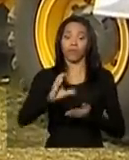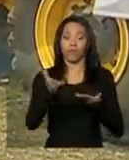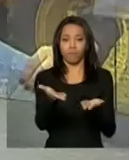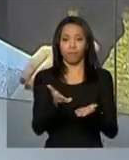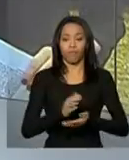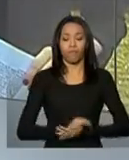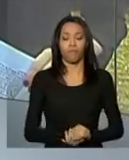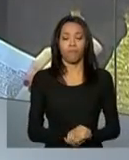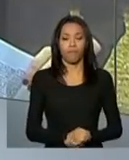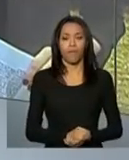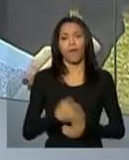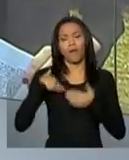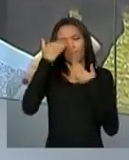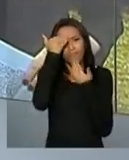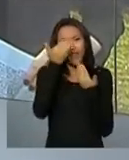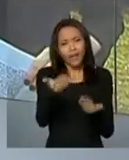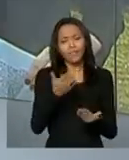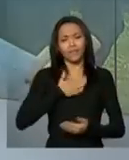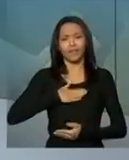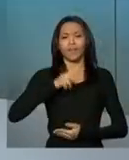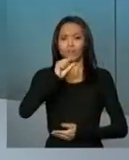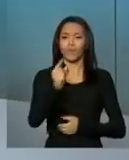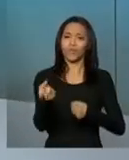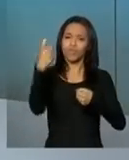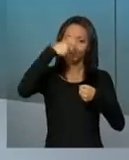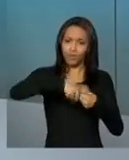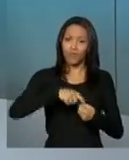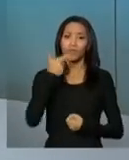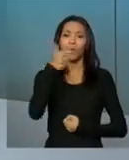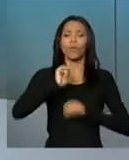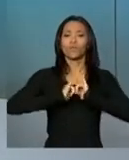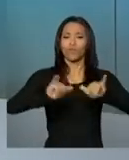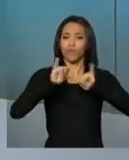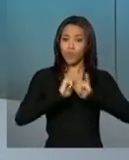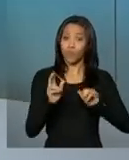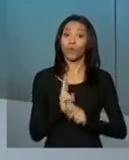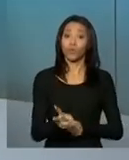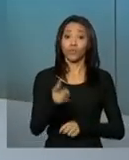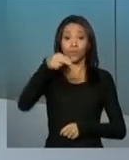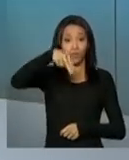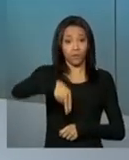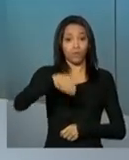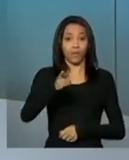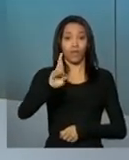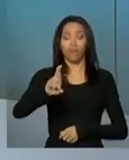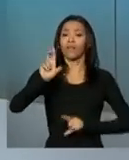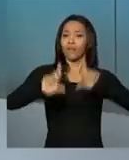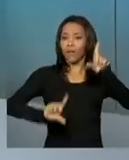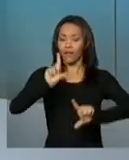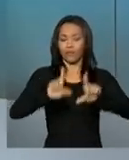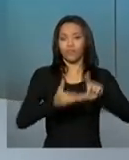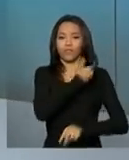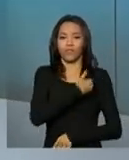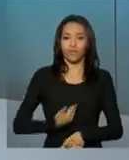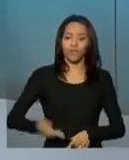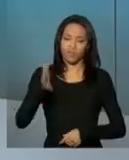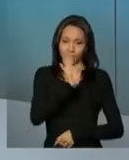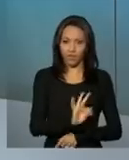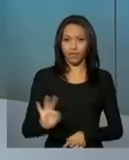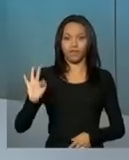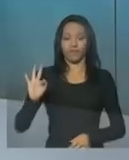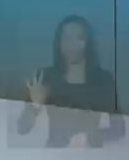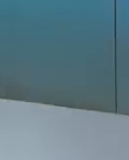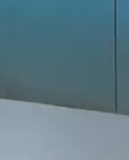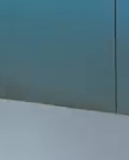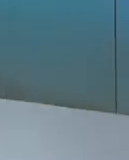Malu Obrigada Carolina e daqui a pouco a gente volta com outras informações Continue com a gente aqui na NBR a TV do Governo